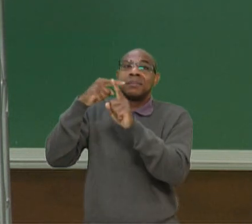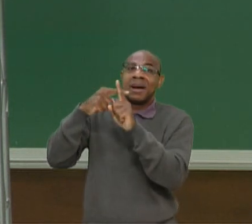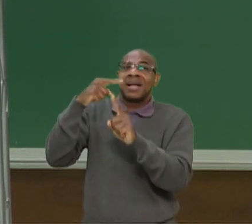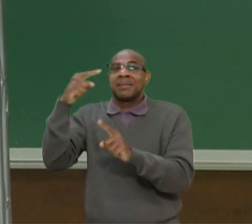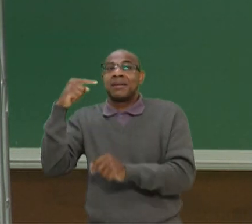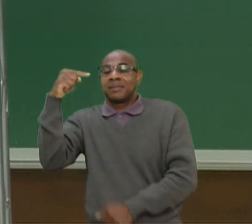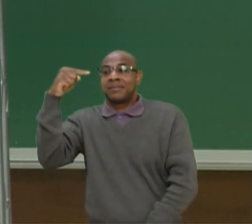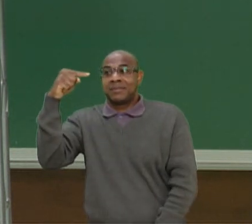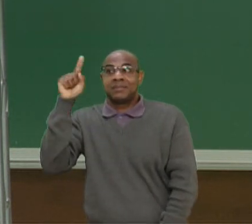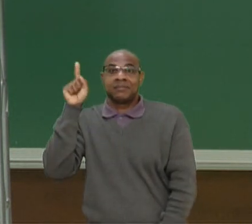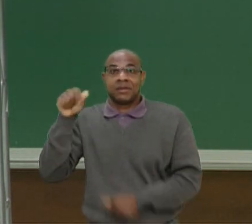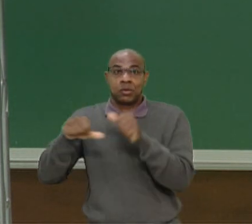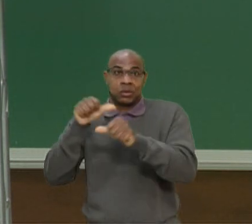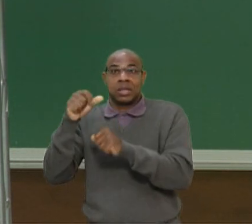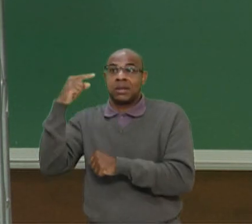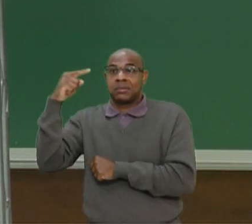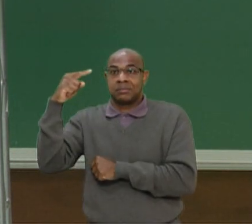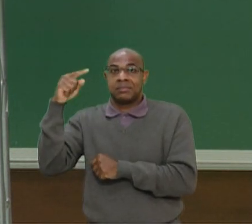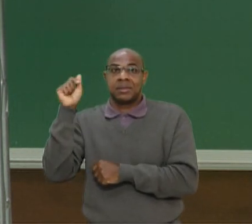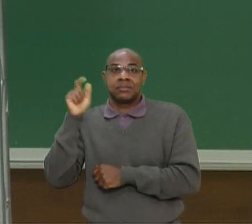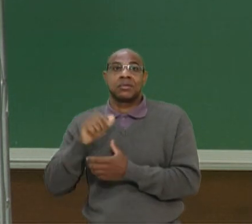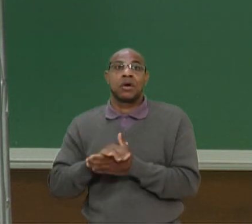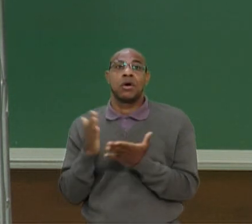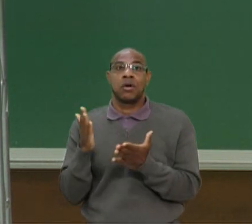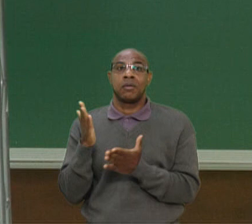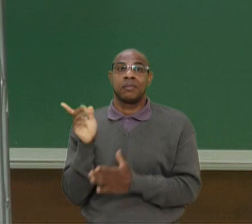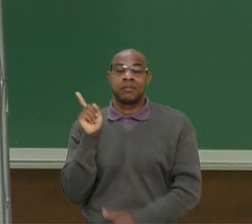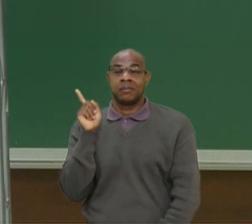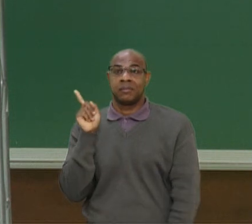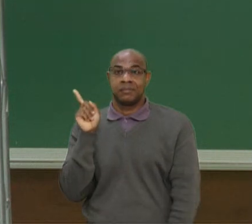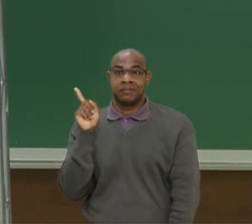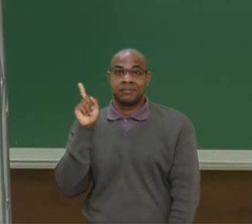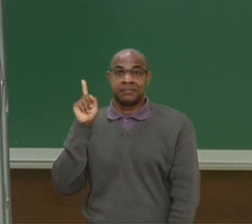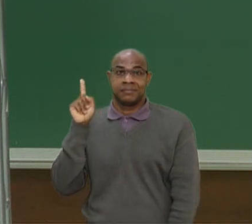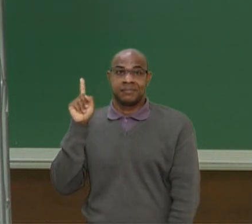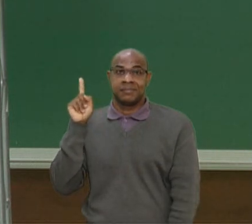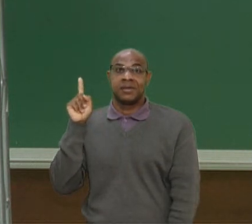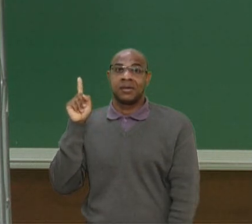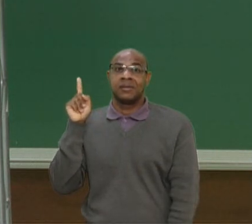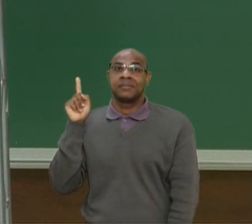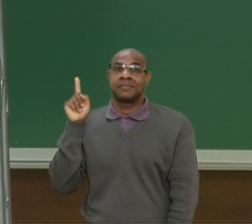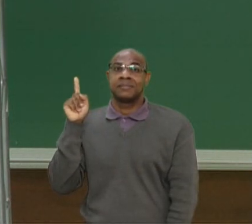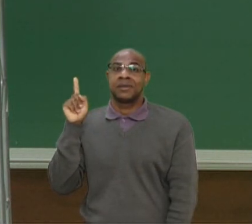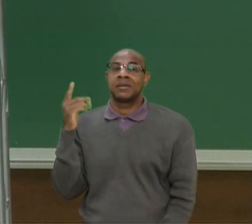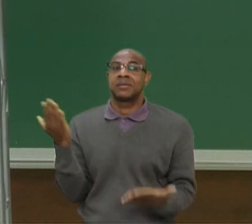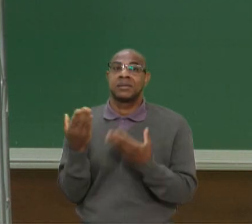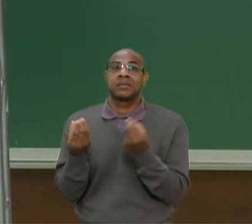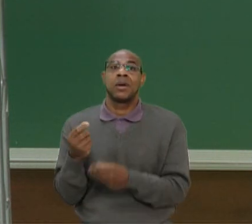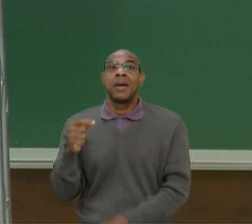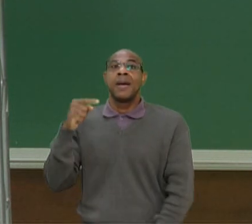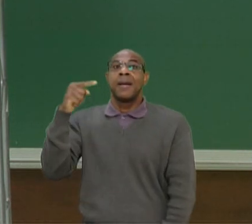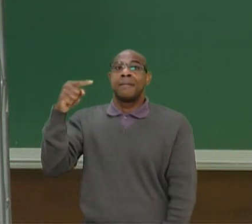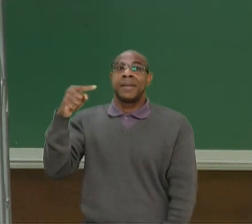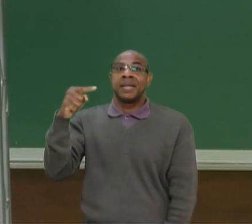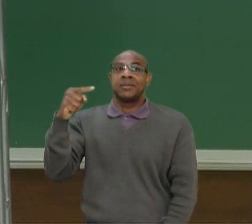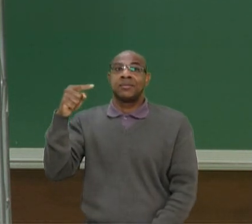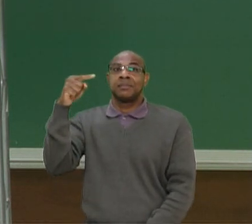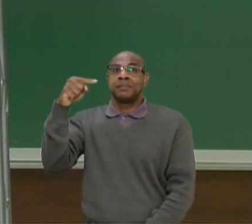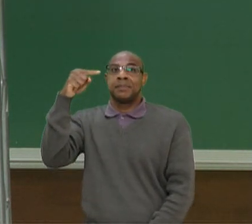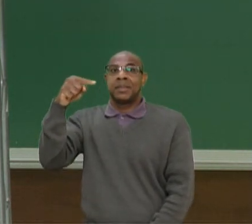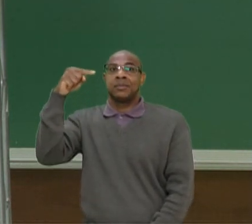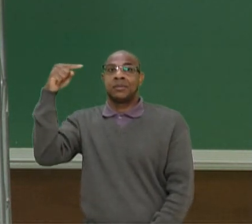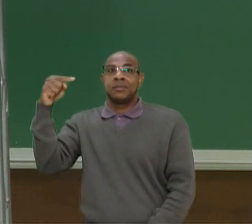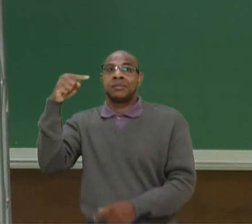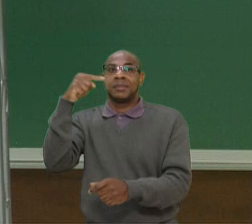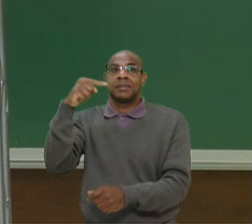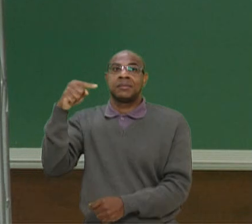parte imaginária. Aqui, trocando o sinal da parte imaginária, ficamos menos 1, mais